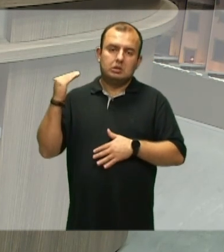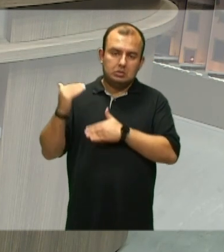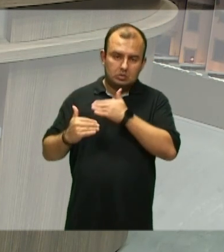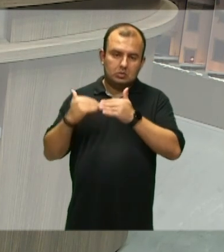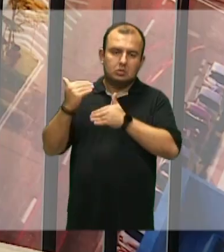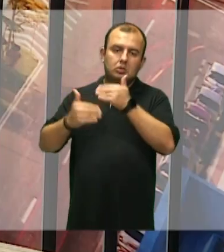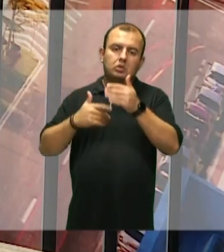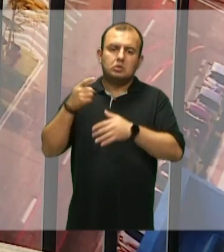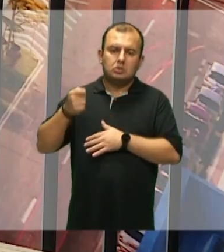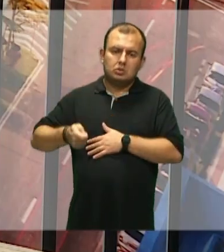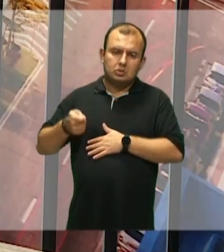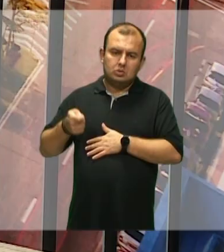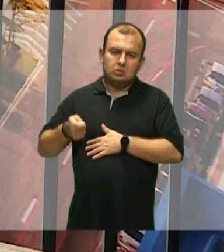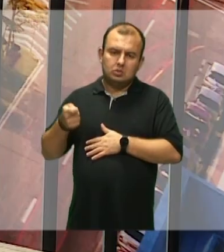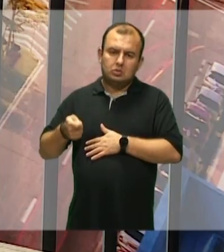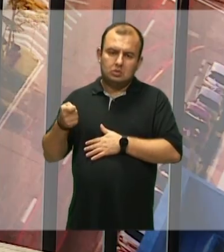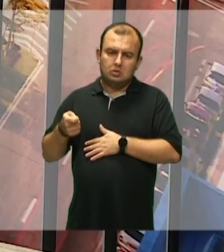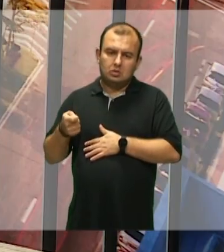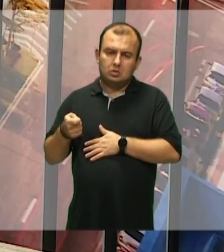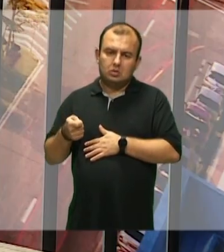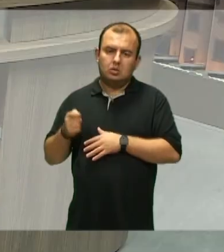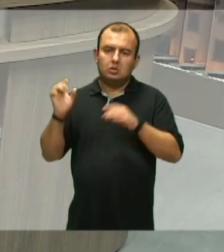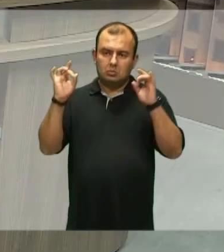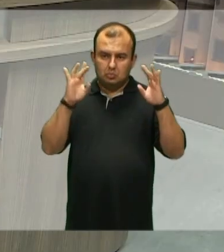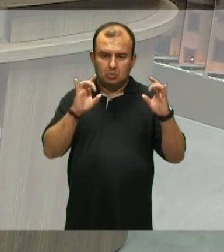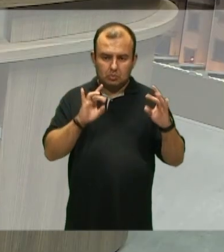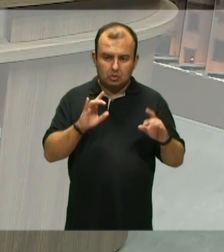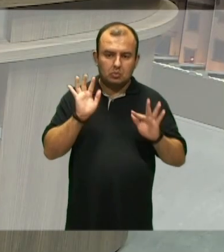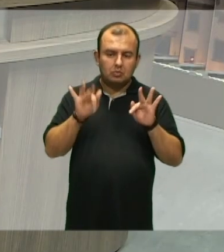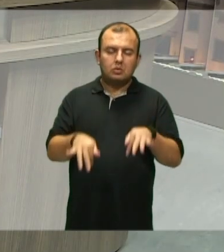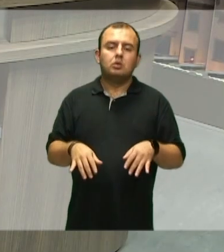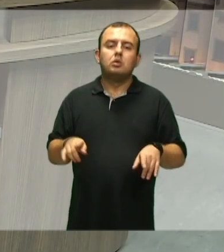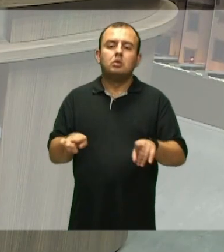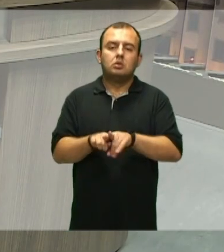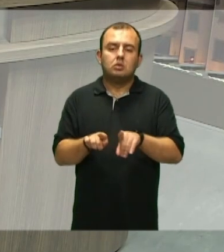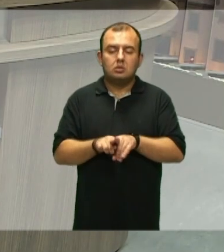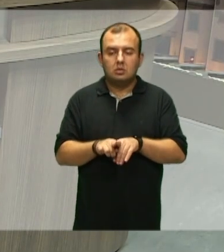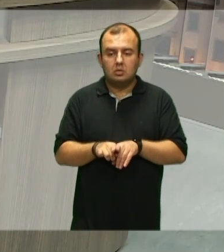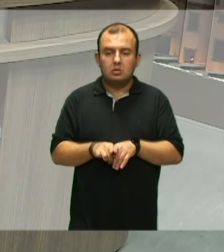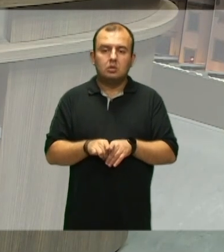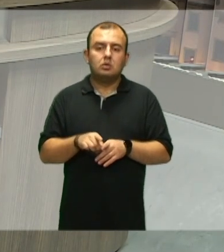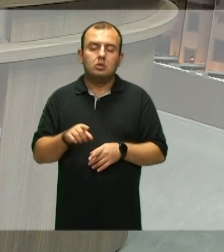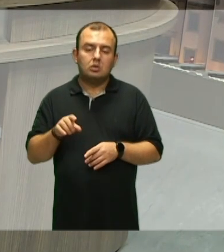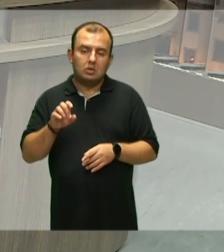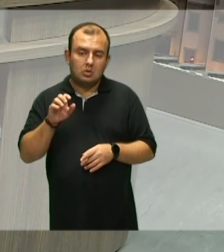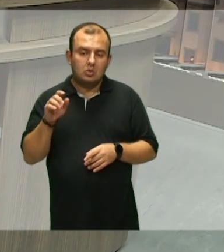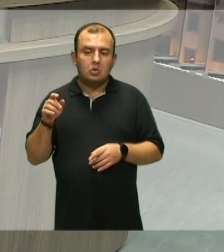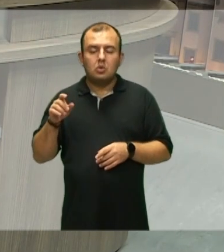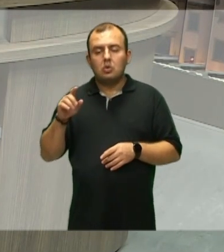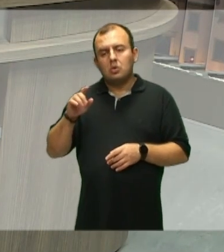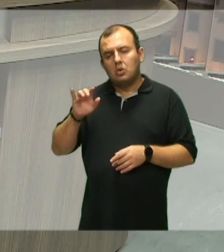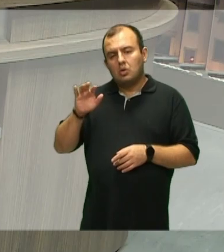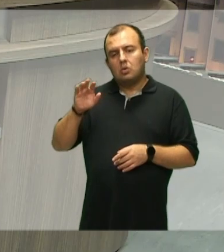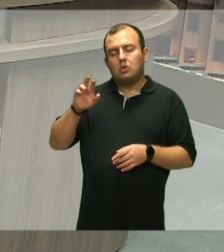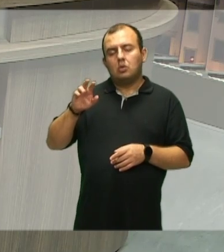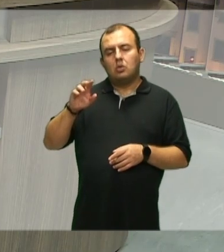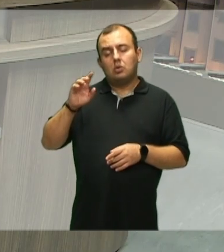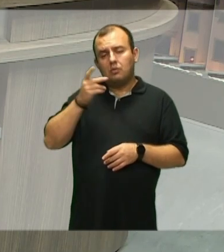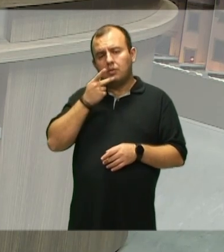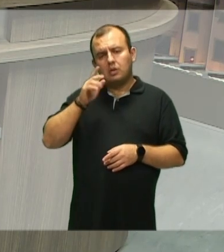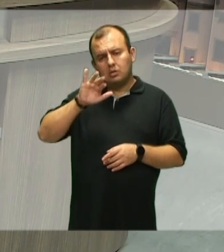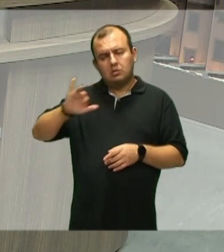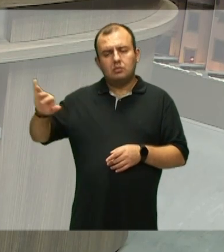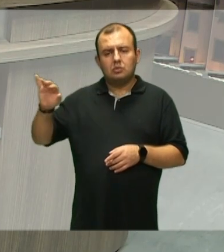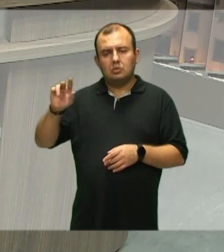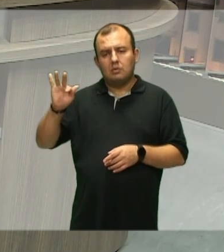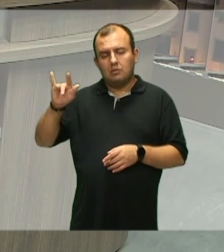bem rigoroso de prestação de contas. Além disso. E o de renúncia fiscal, você tem que ir atrás das empresas, né,